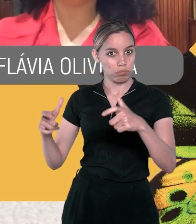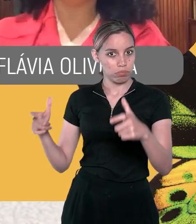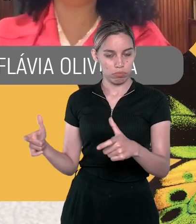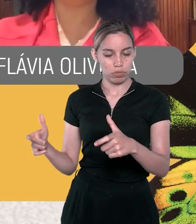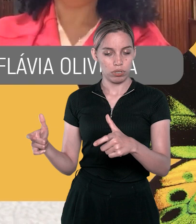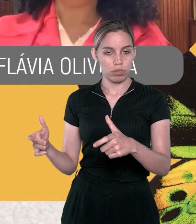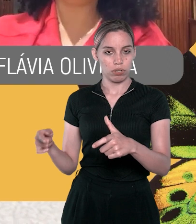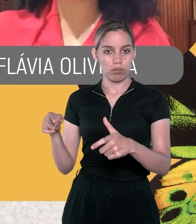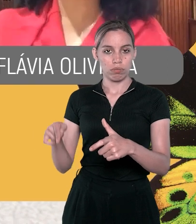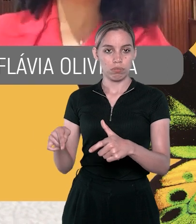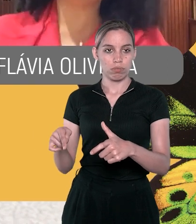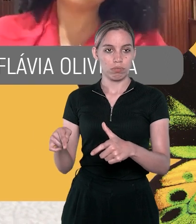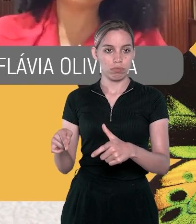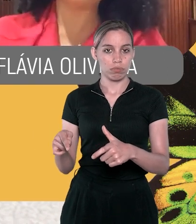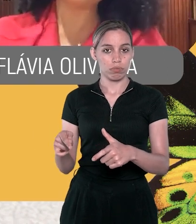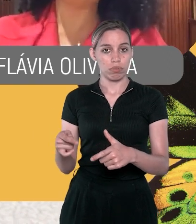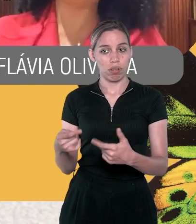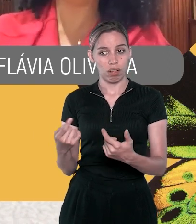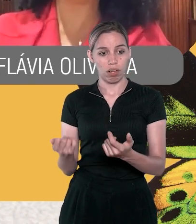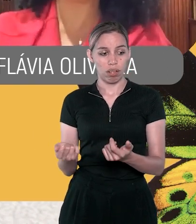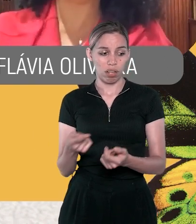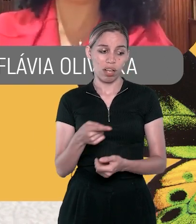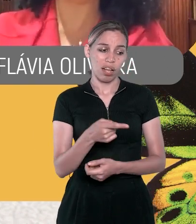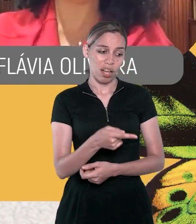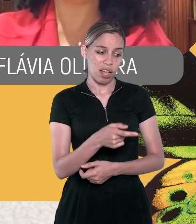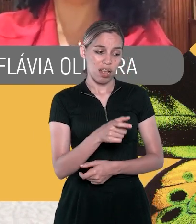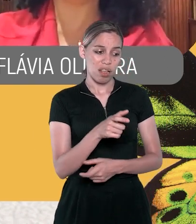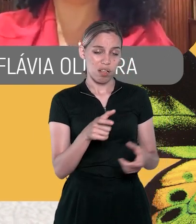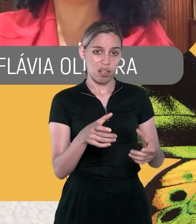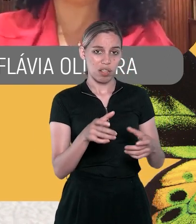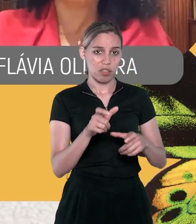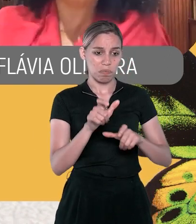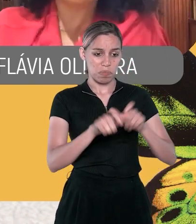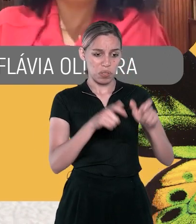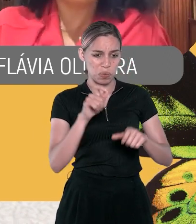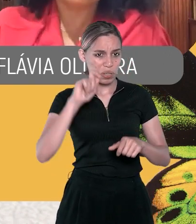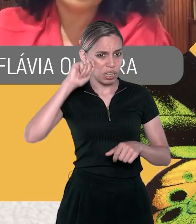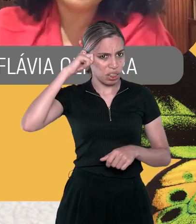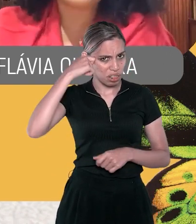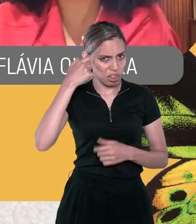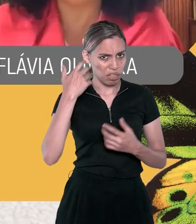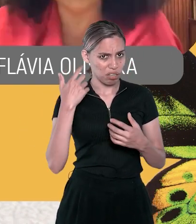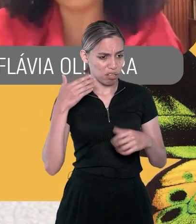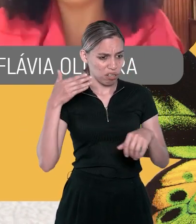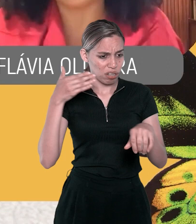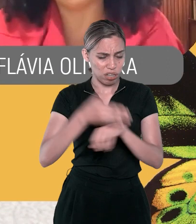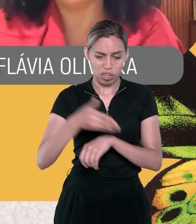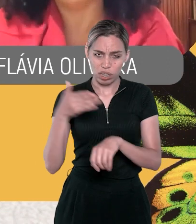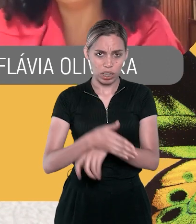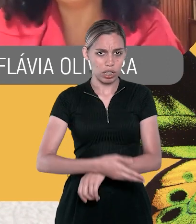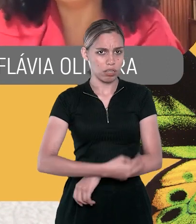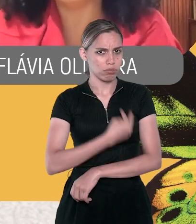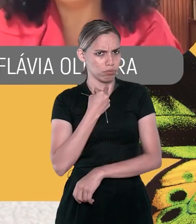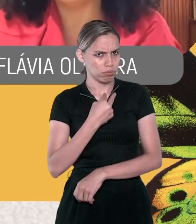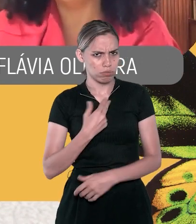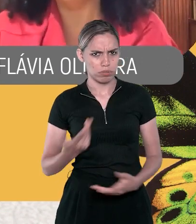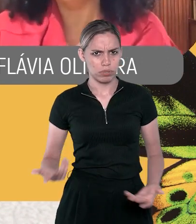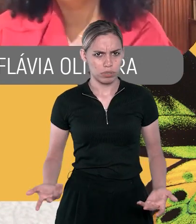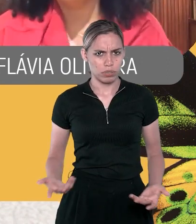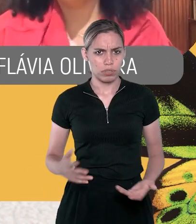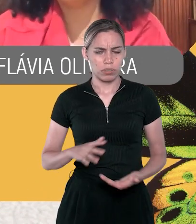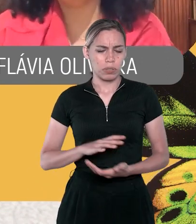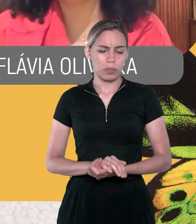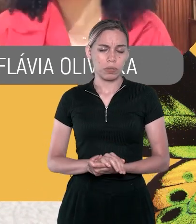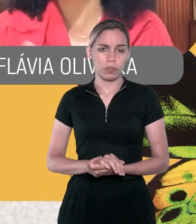desconforto em permitir a ocupação desses espaços que sempre foram cativos, né? No